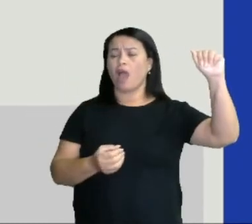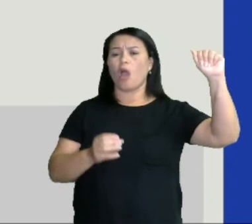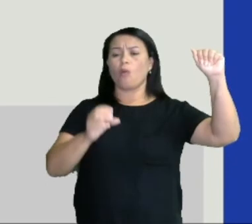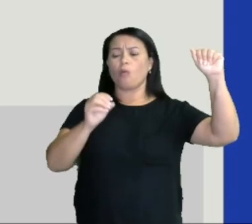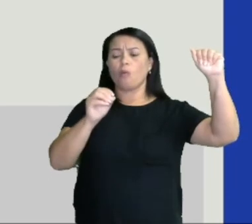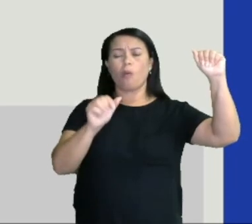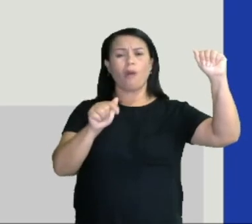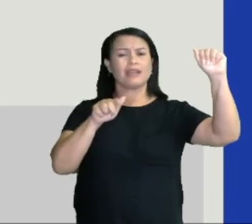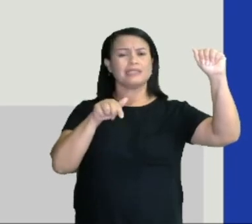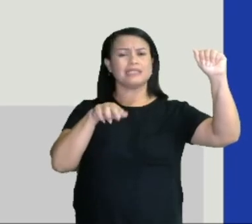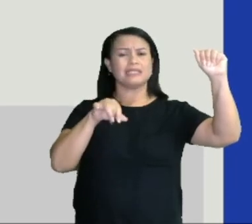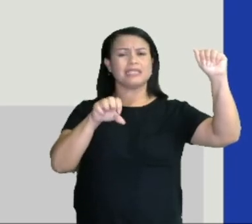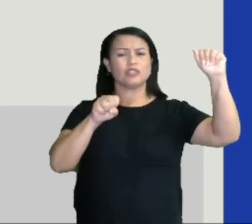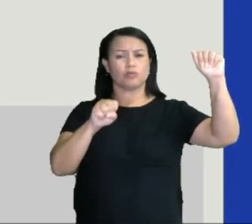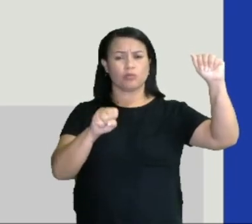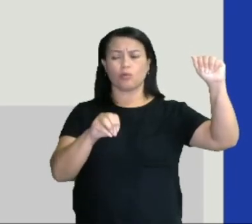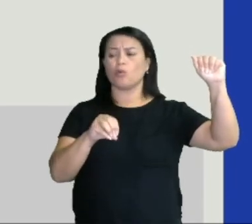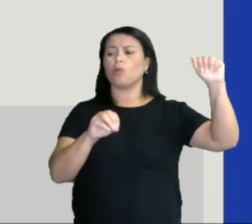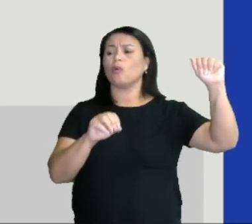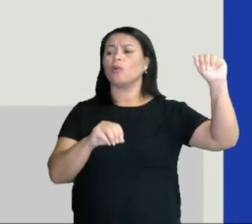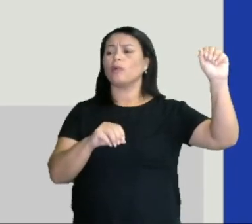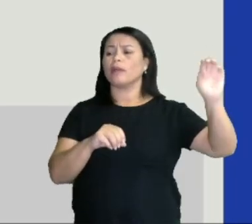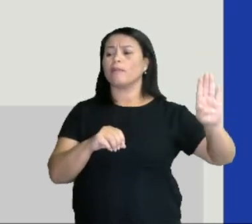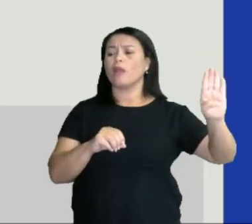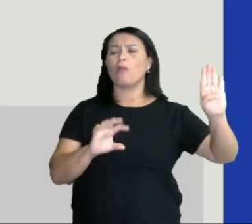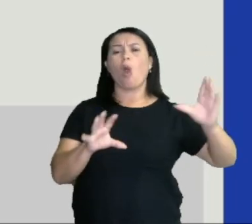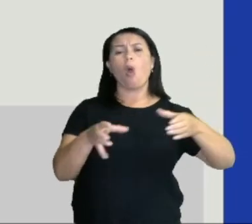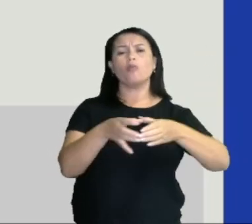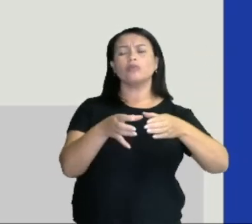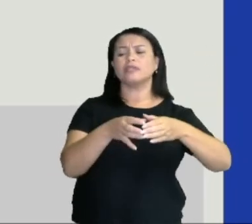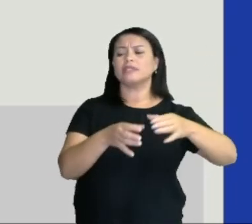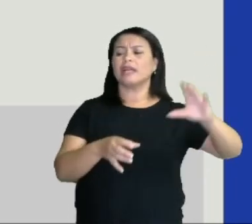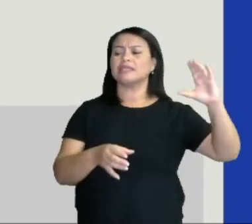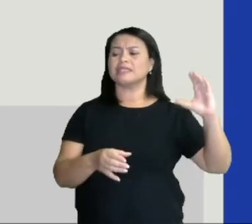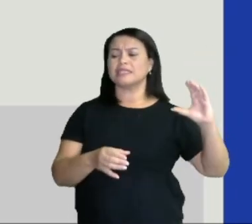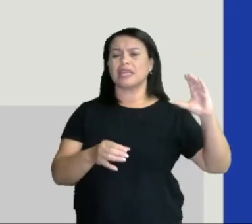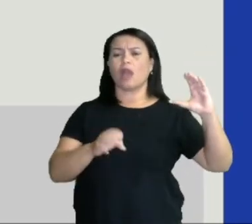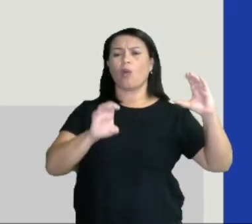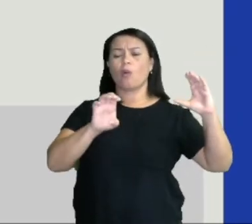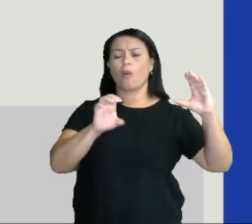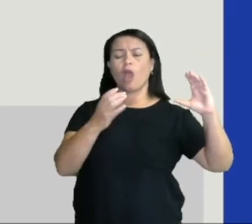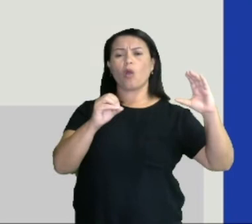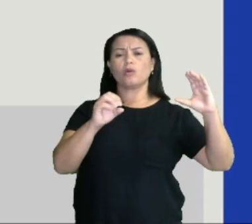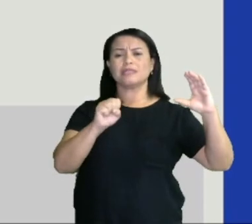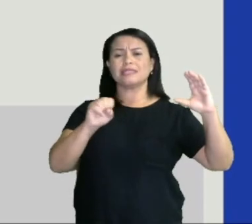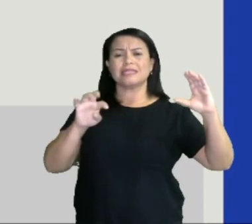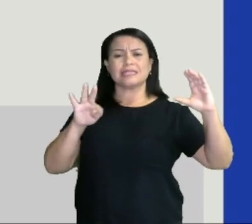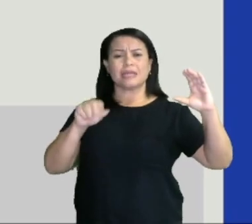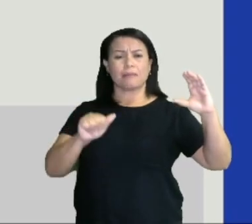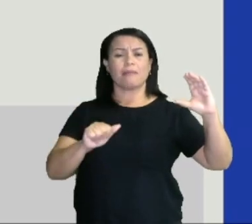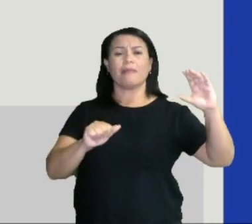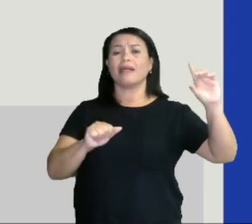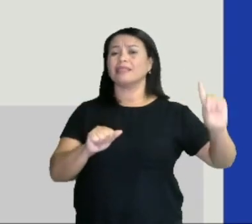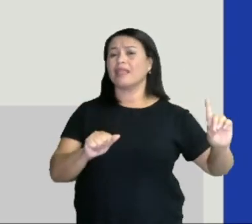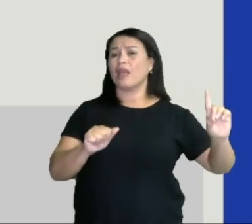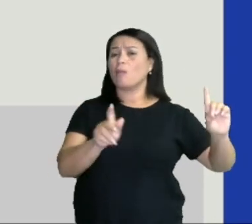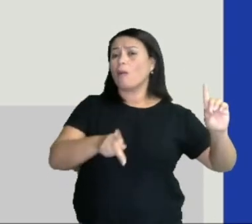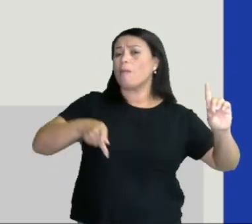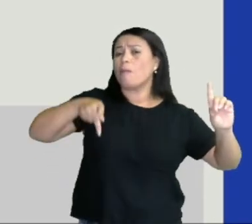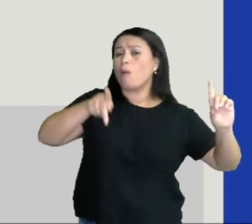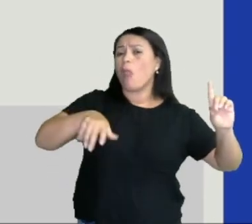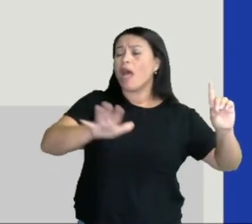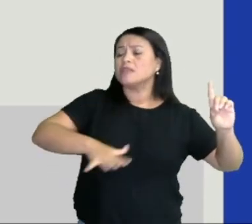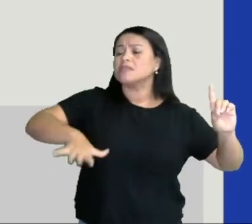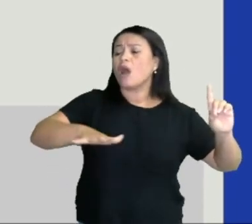organismo; letra B, uma comunidade; letra C, um ecossistema; letra D, uma população; ou letra E,